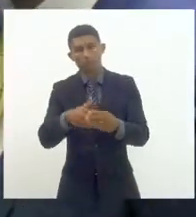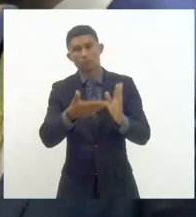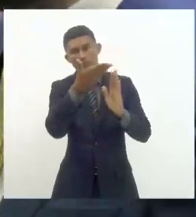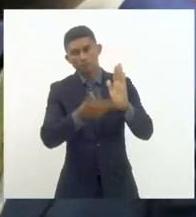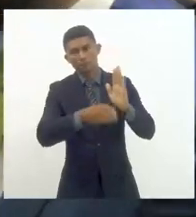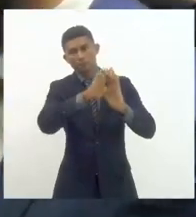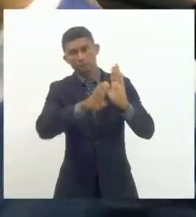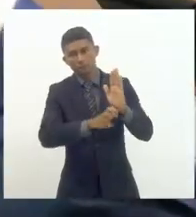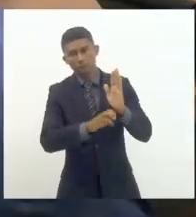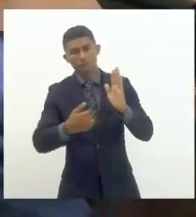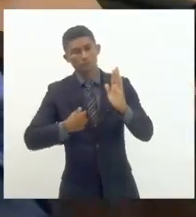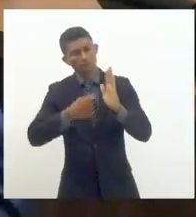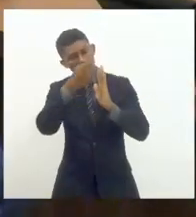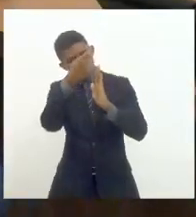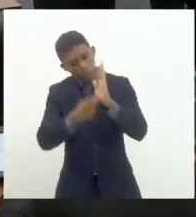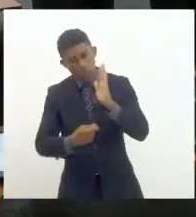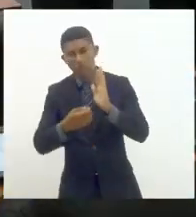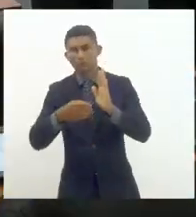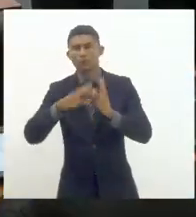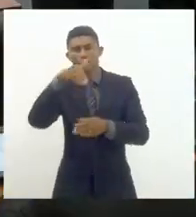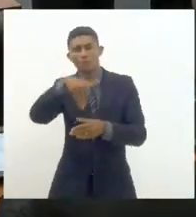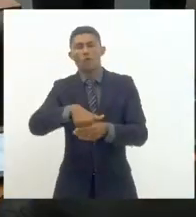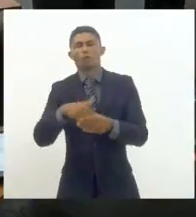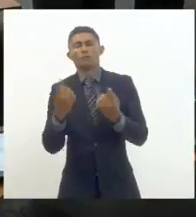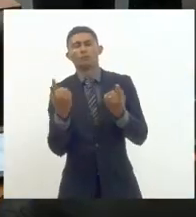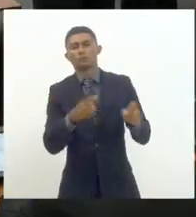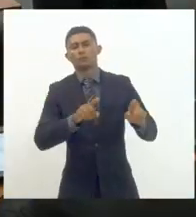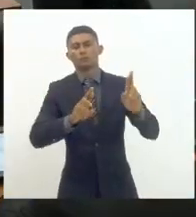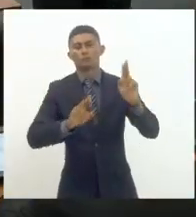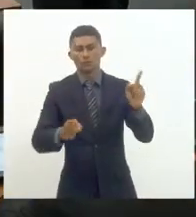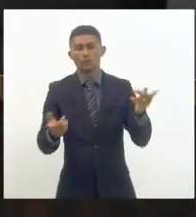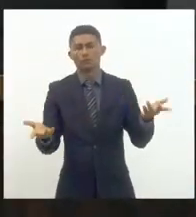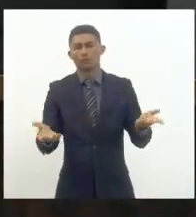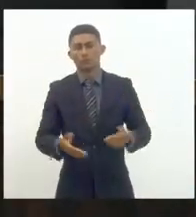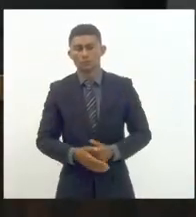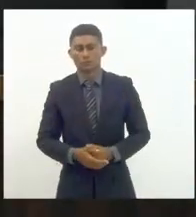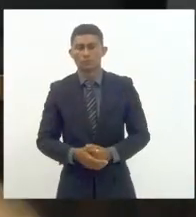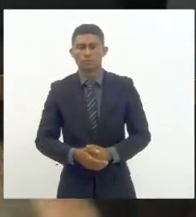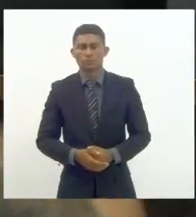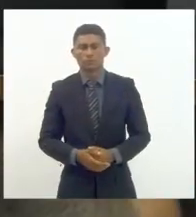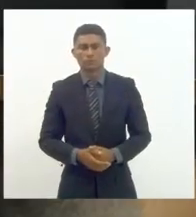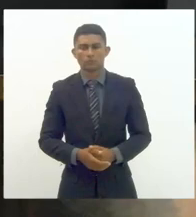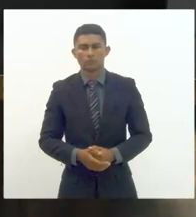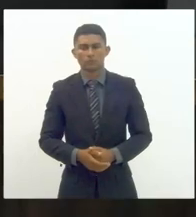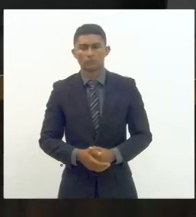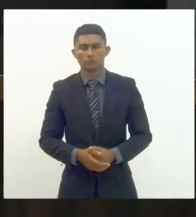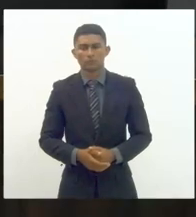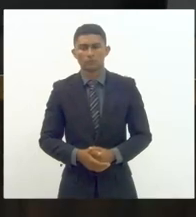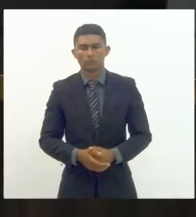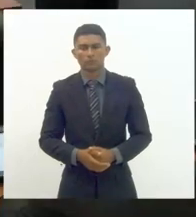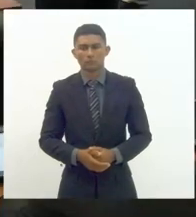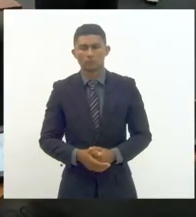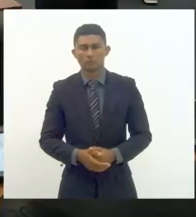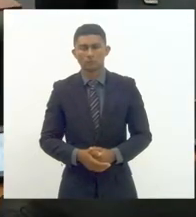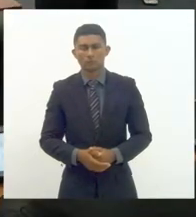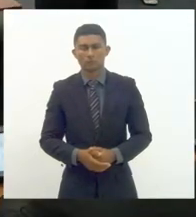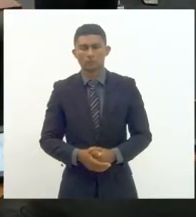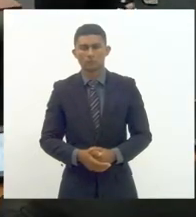tudo escrito bonitinho, está aqui. Ok. Tem possibilidade? Deputado. Amorim.